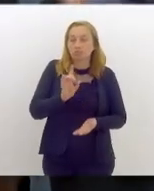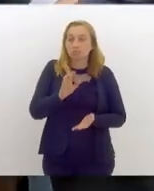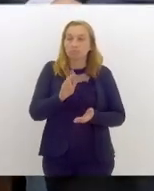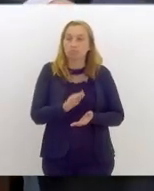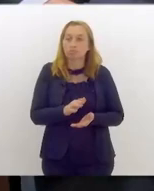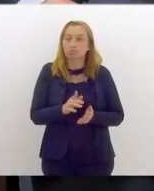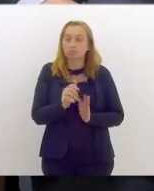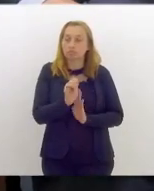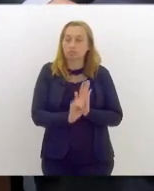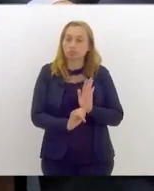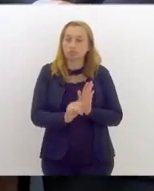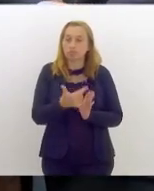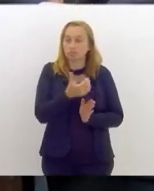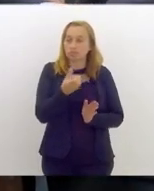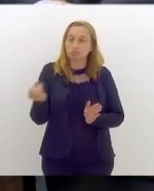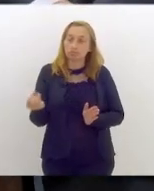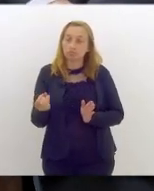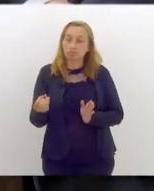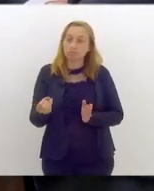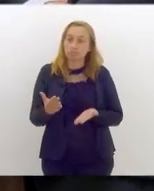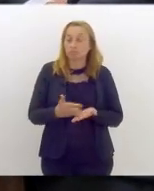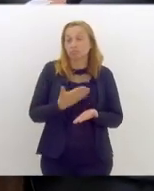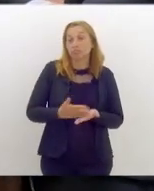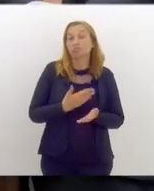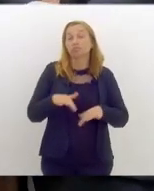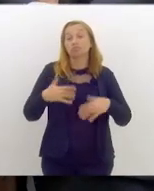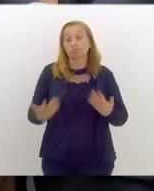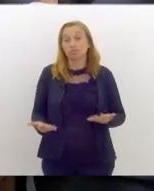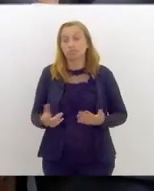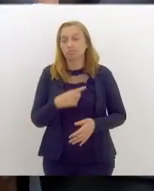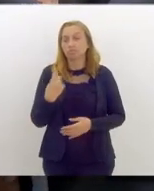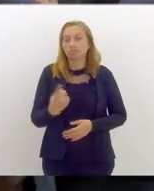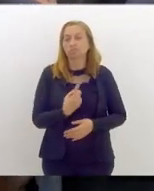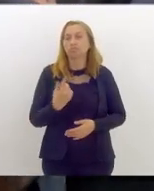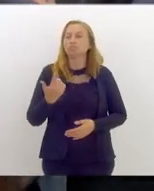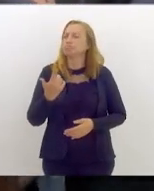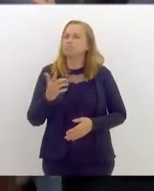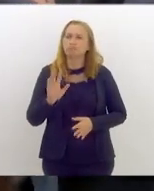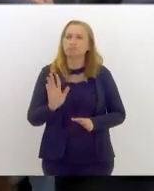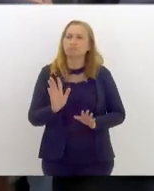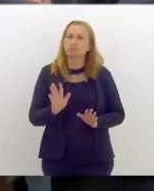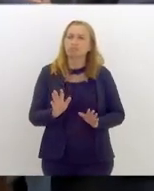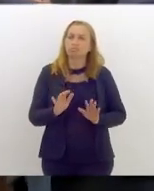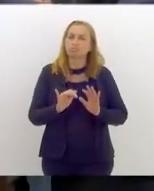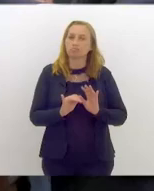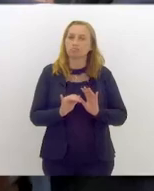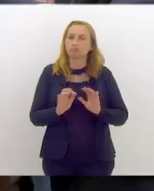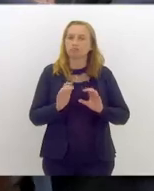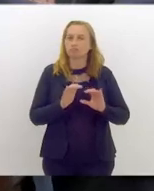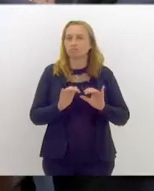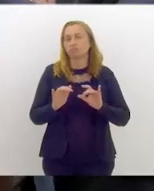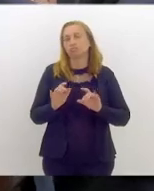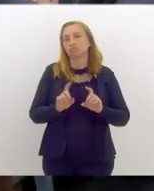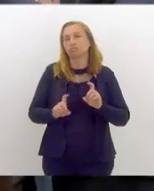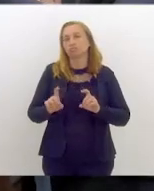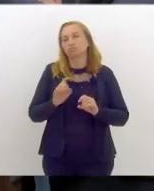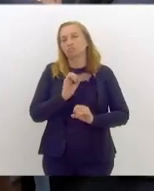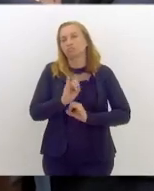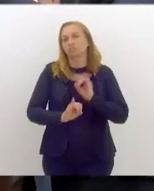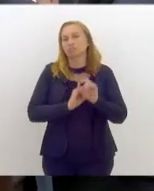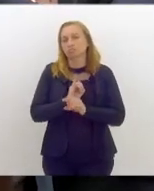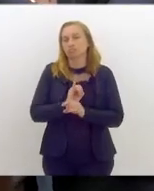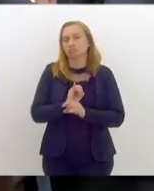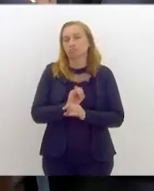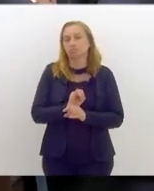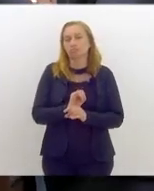da CPI são 600 páginas então isso pra gente nós vamos publicar eletronicamente no diário oficial para a gente isso não é uma questão que interfere